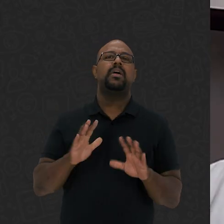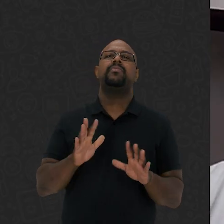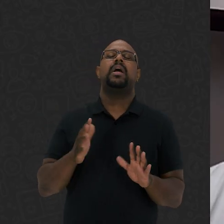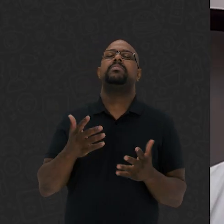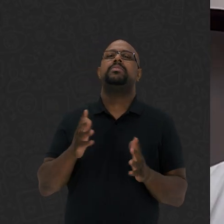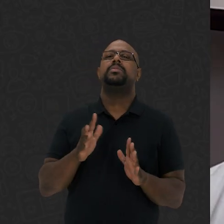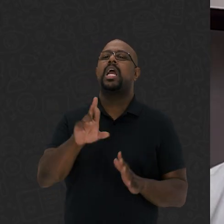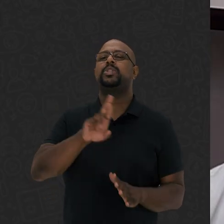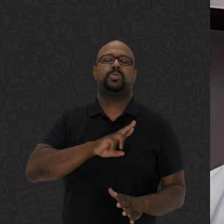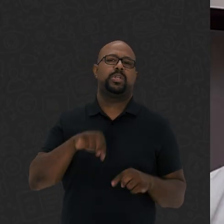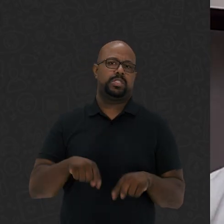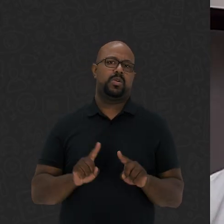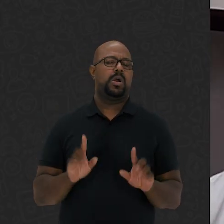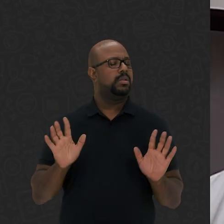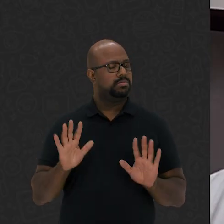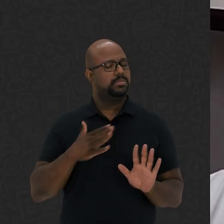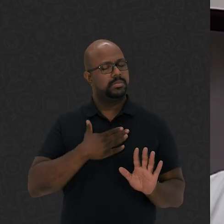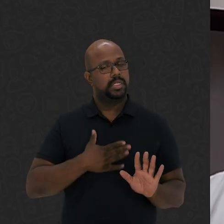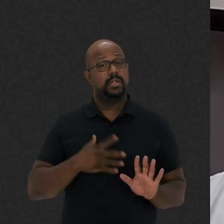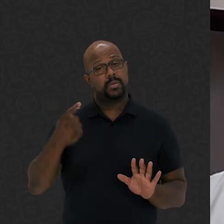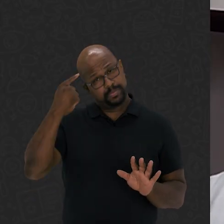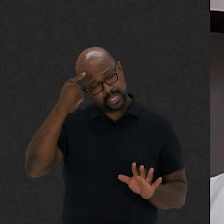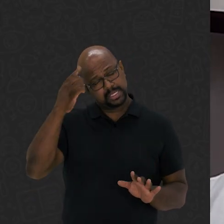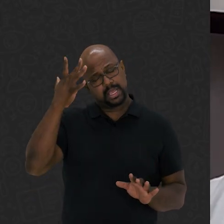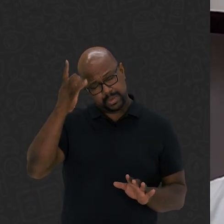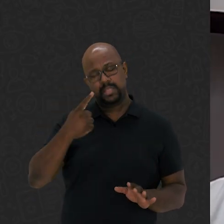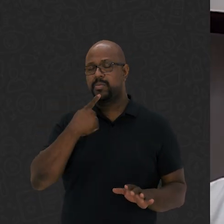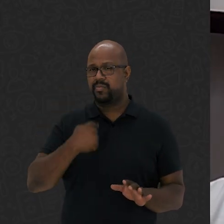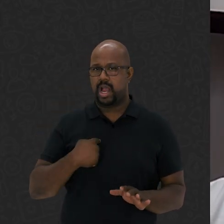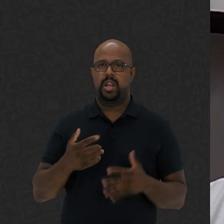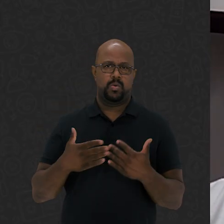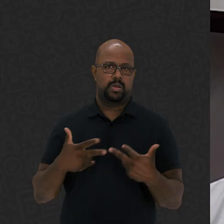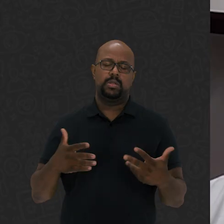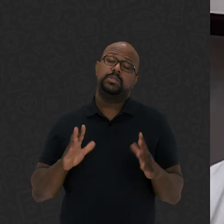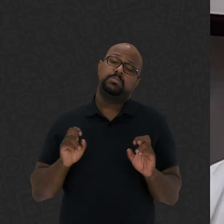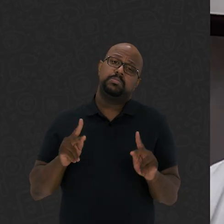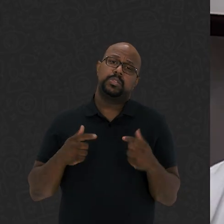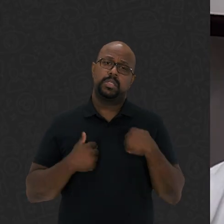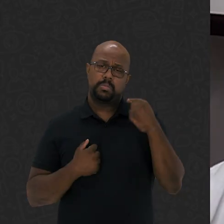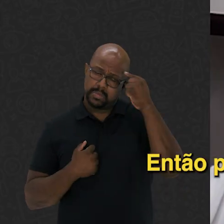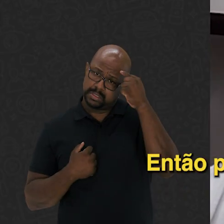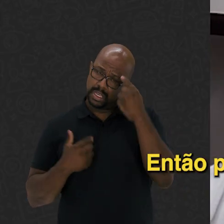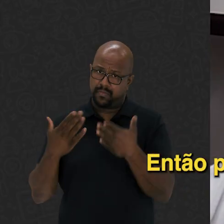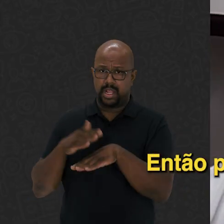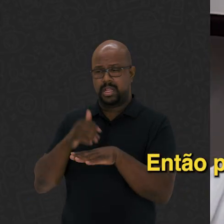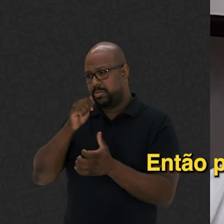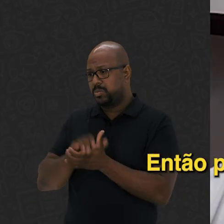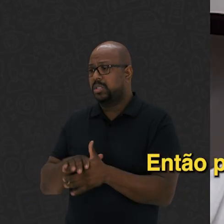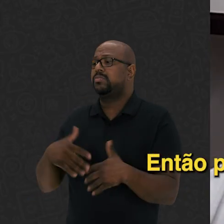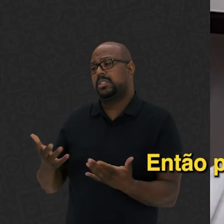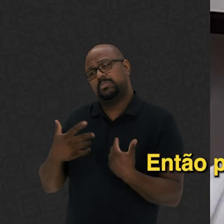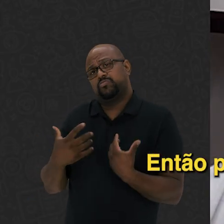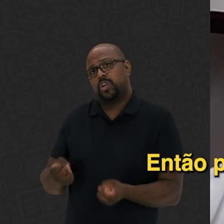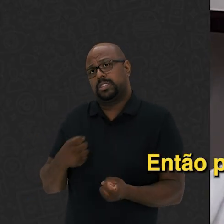disse, não dá resposta agora. Tu pensa e amanhã tu me fala qualquer coisa. Então, pensei, falei com as mulheres, o que